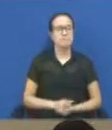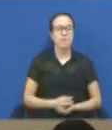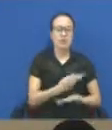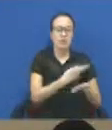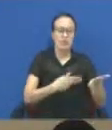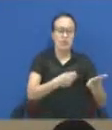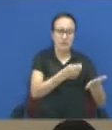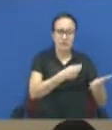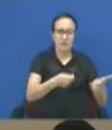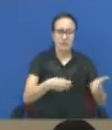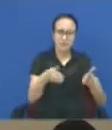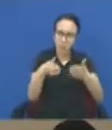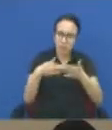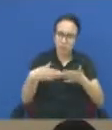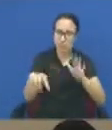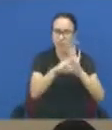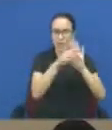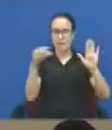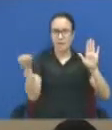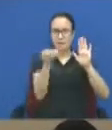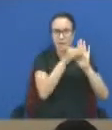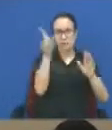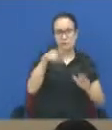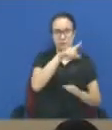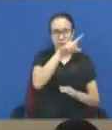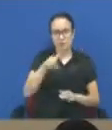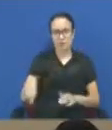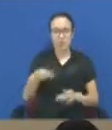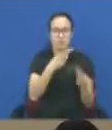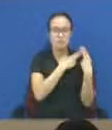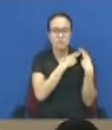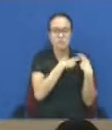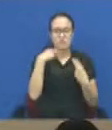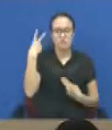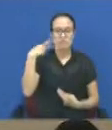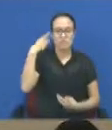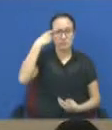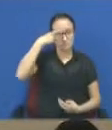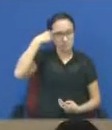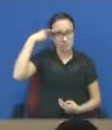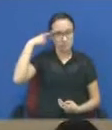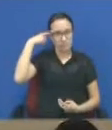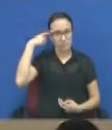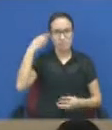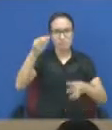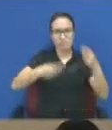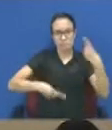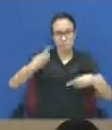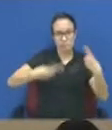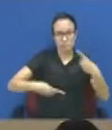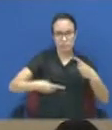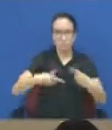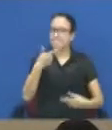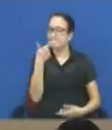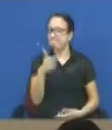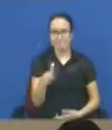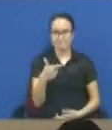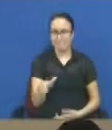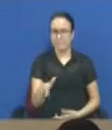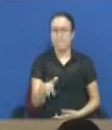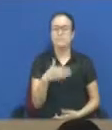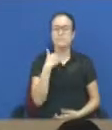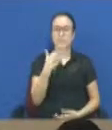Requerimento solicitando a retirada da emenda 3861, formulada pelo vereador Júlio César Pereira dos Santos. O requerimento está em discussão. Não havendo quem queira